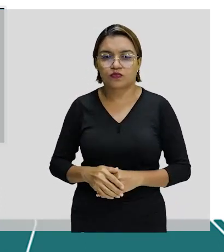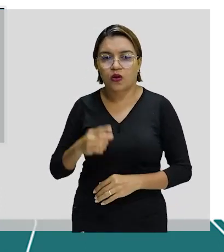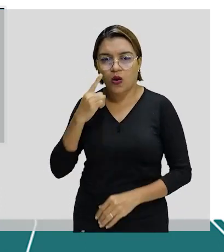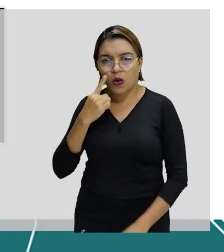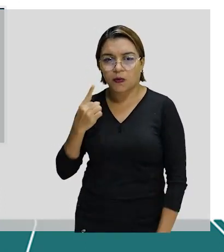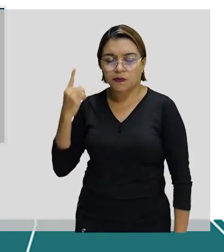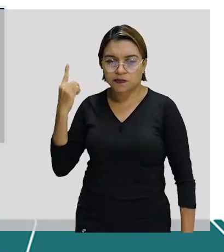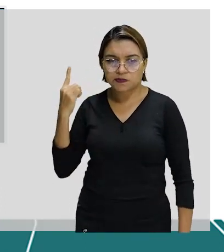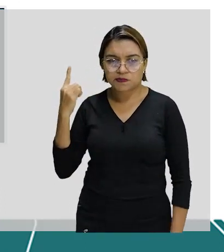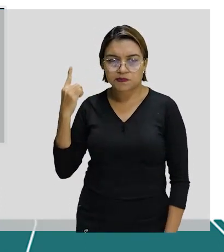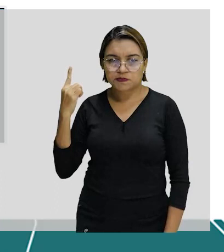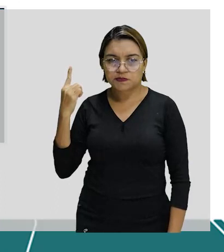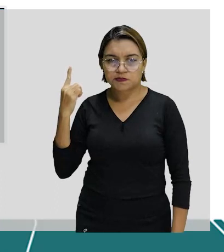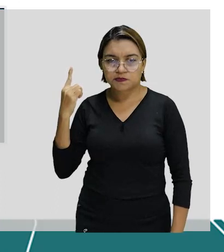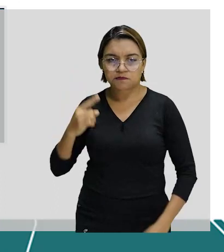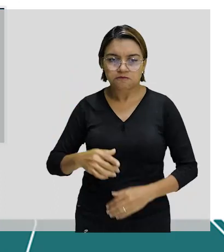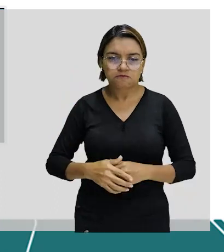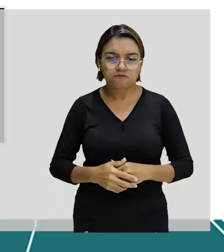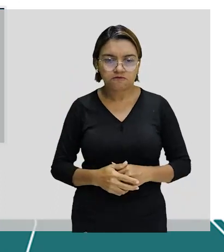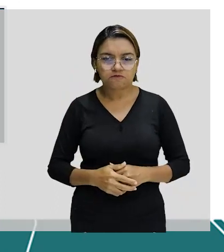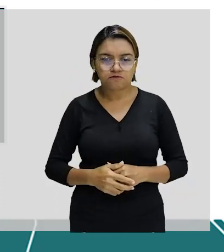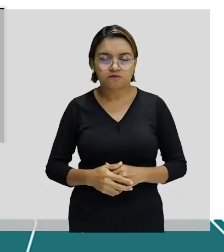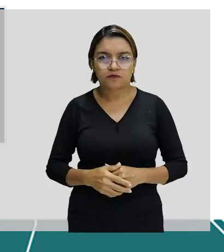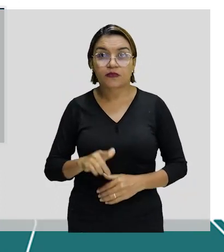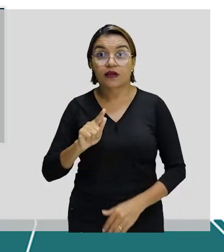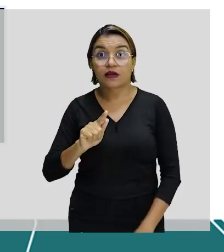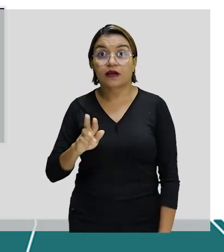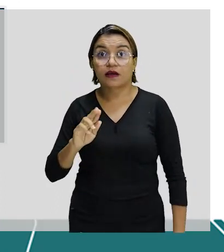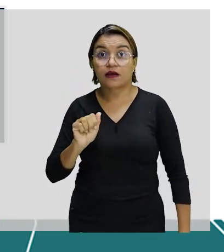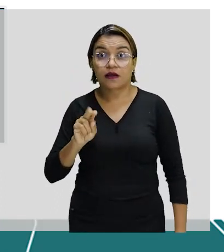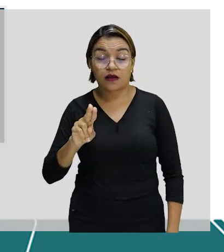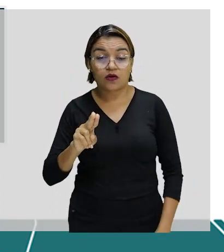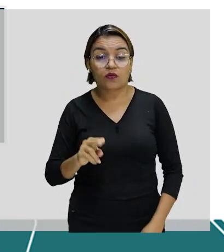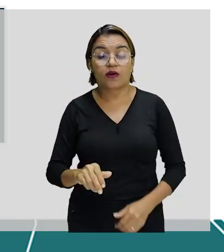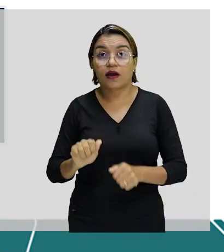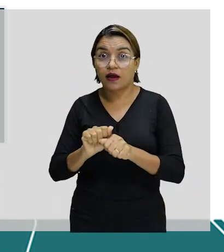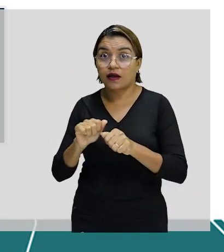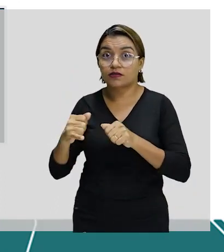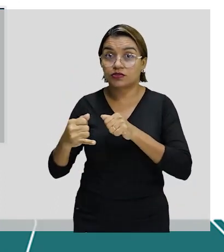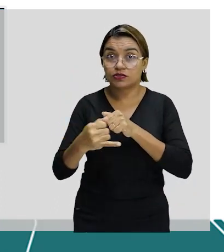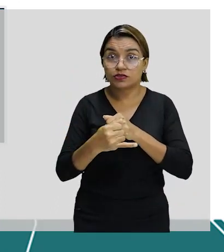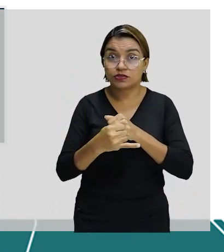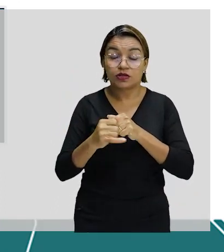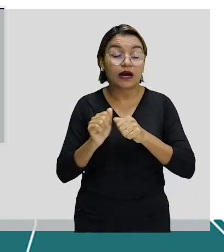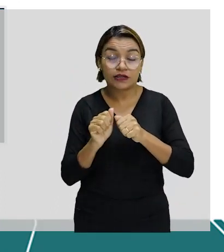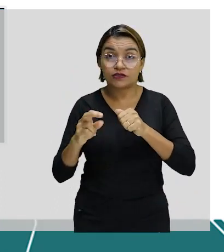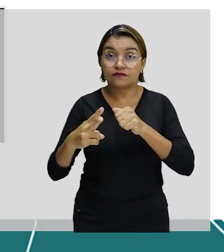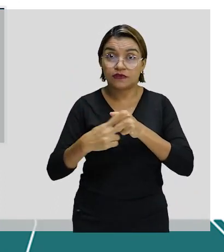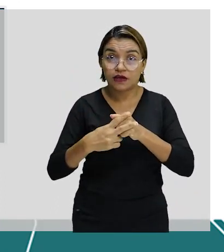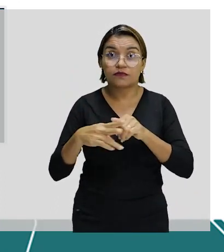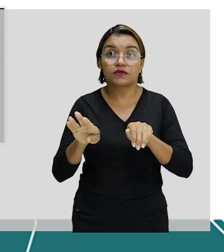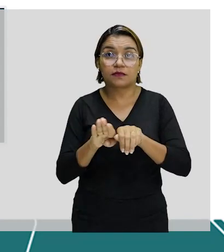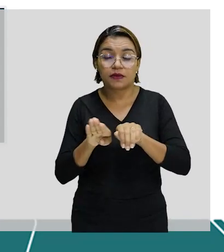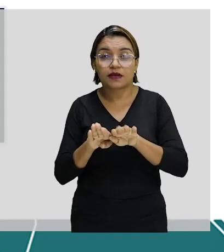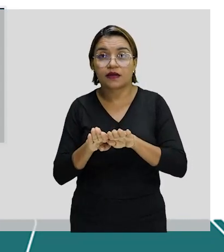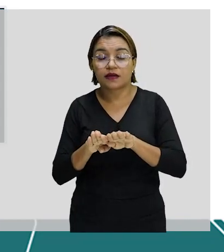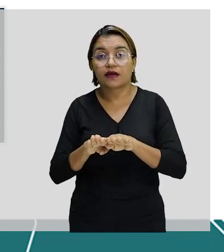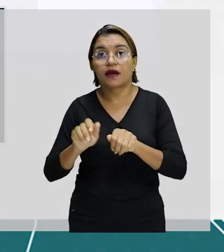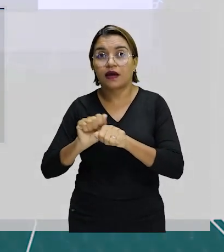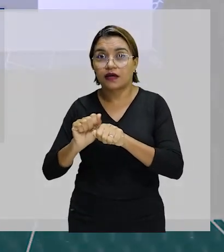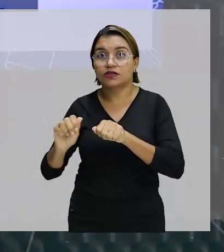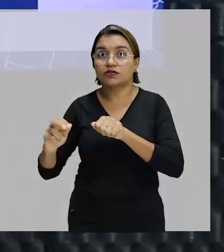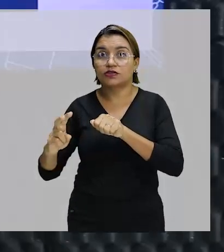que degrees of adjectives, que são os graus de adjetivo e graus de advérbio. Os graus